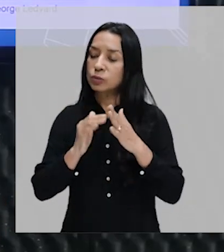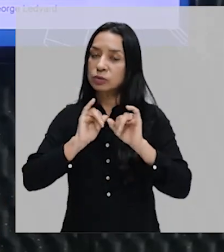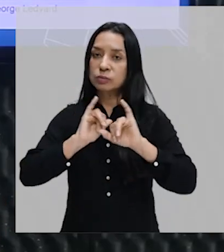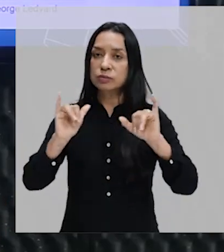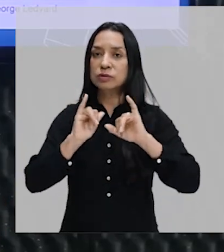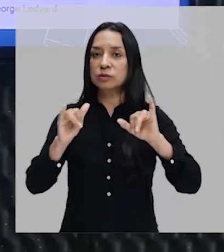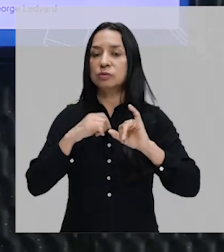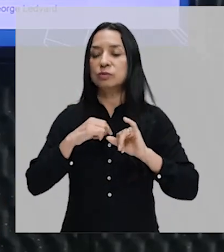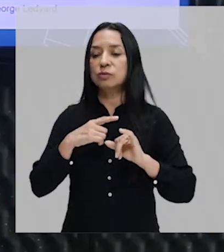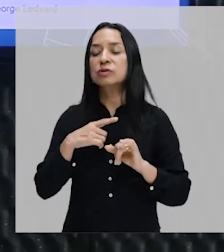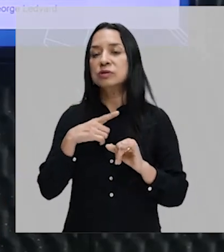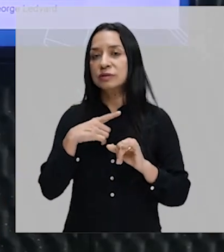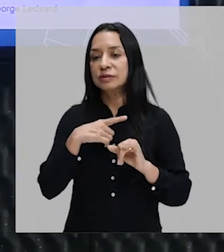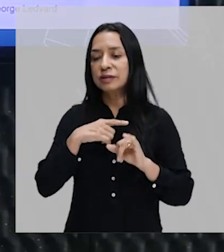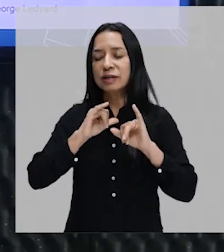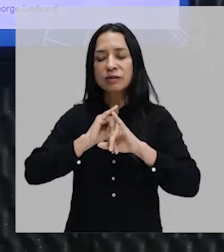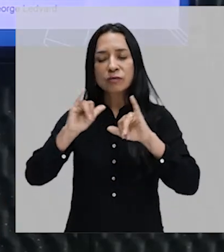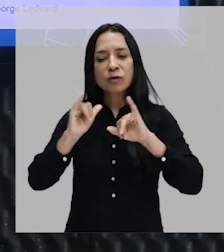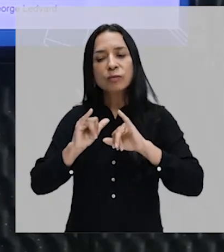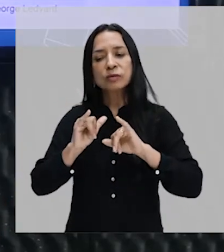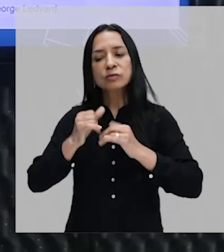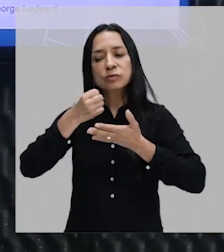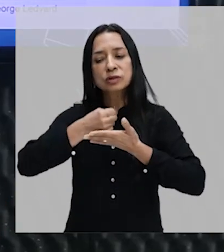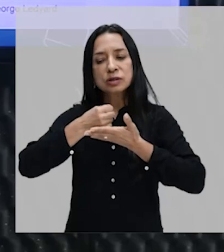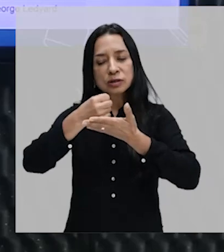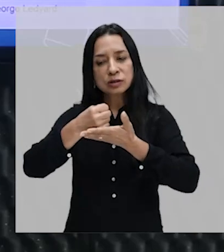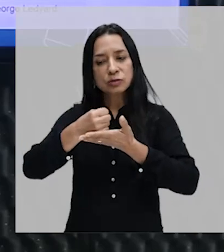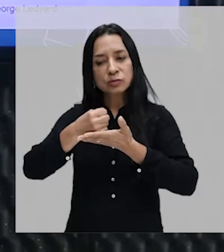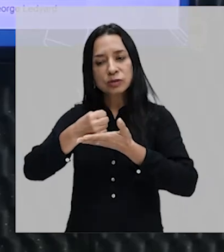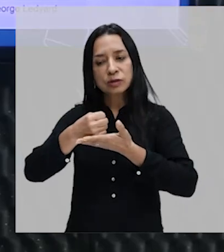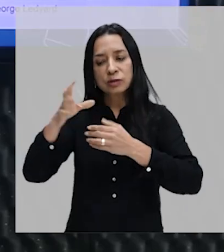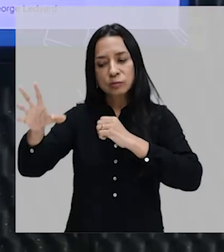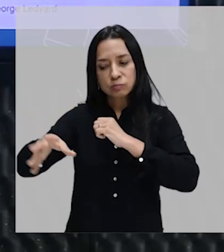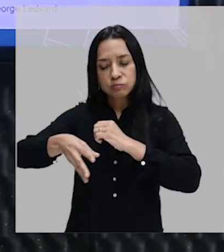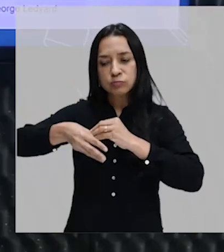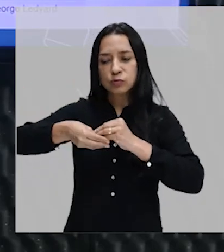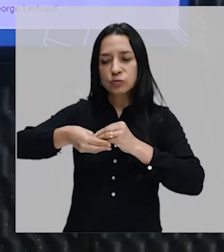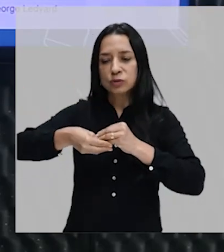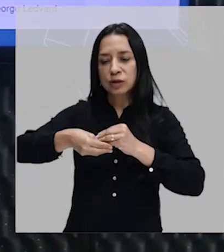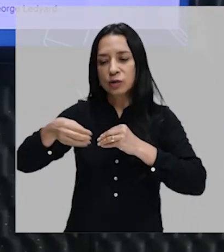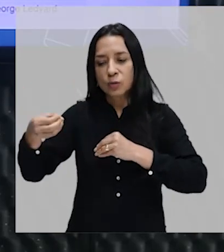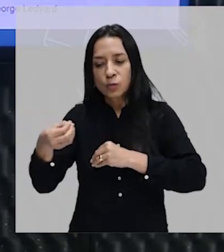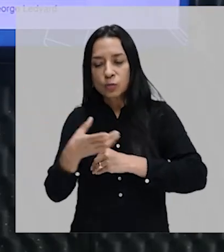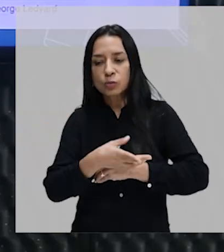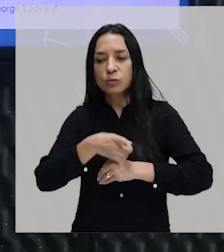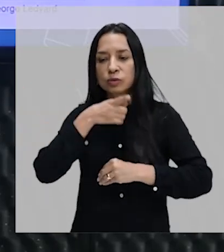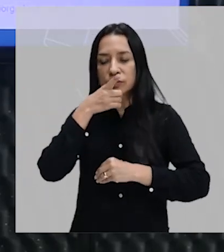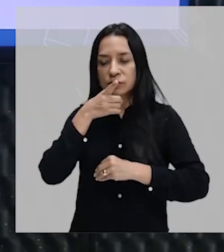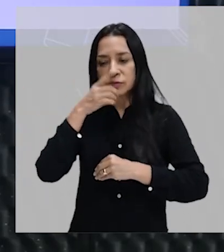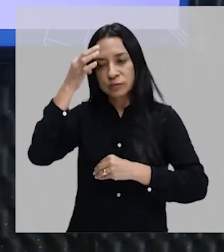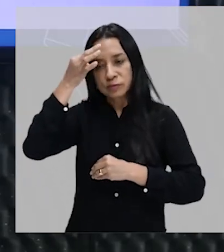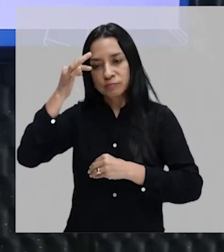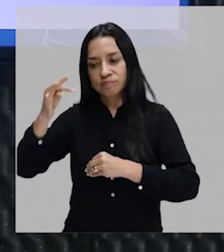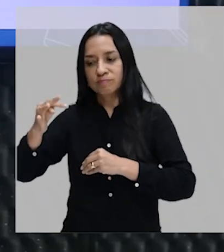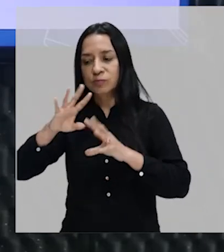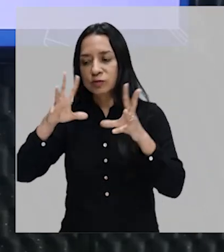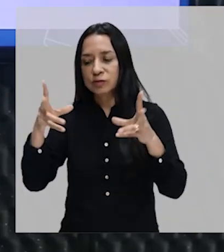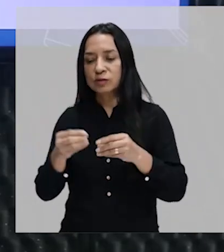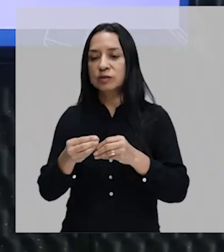contribuiu bastante para o conhecimento do neodarwinismo, né, que é a teoria sintética da